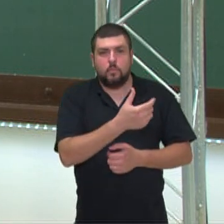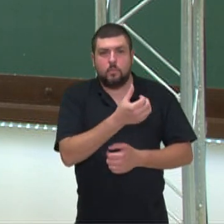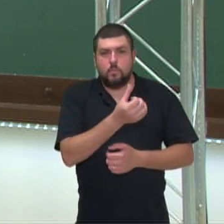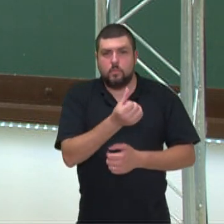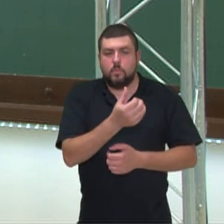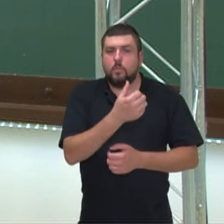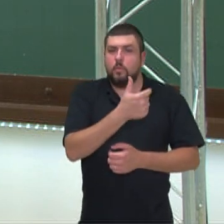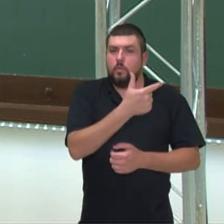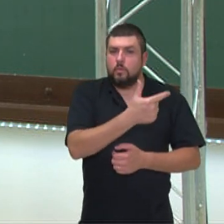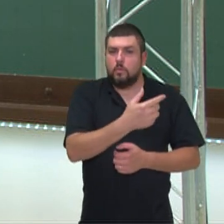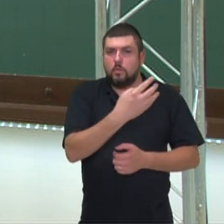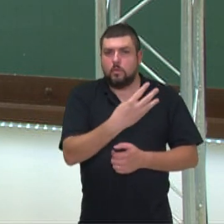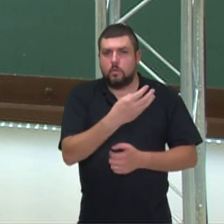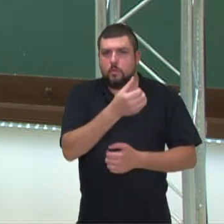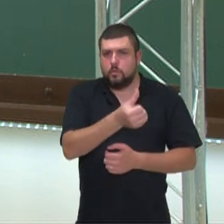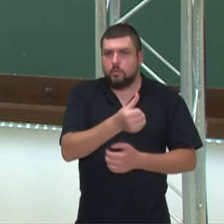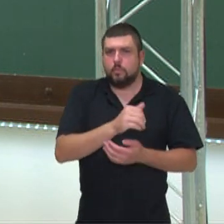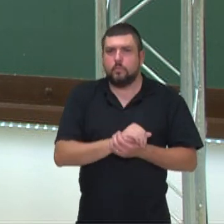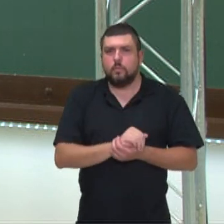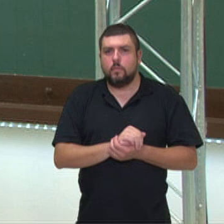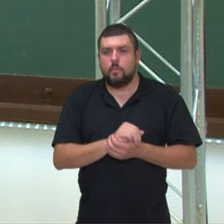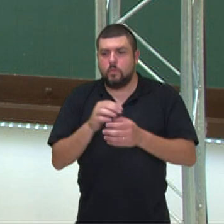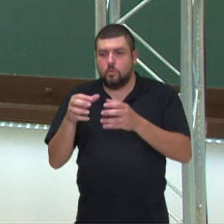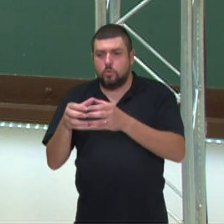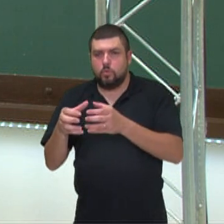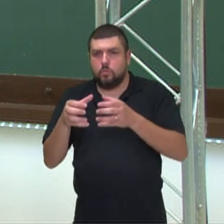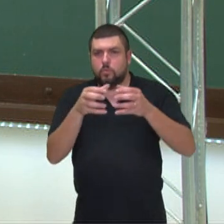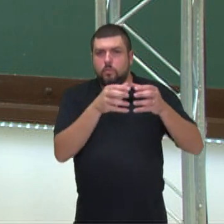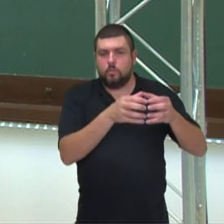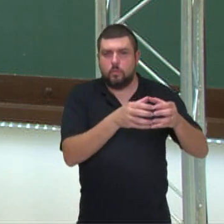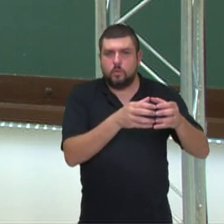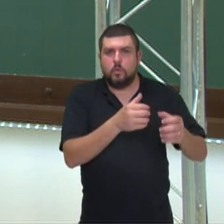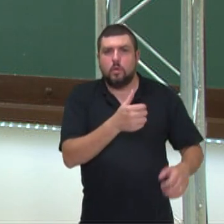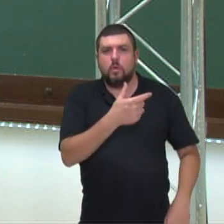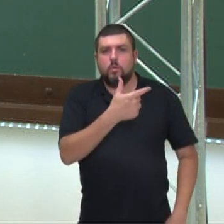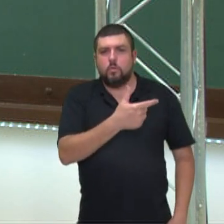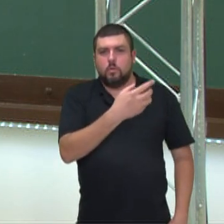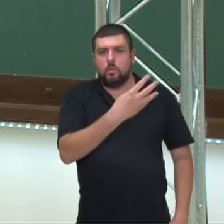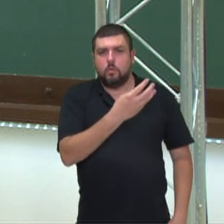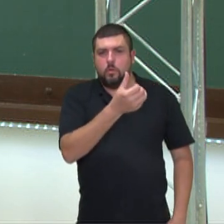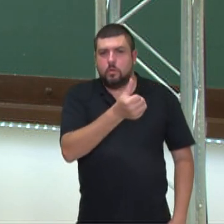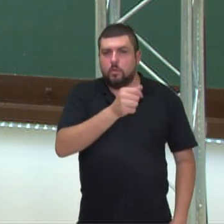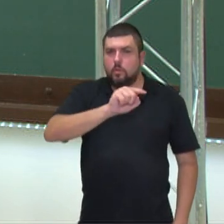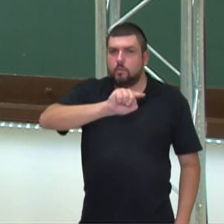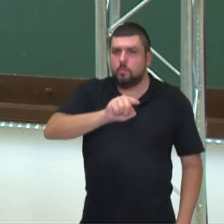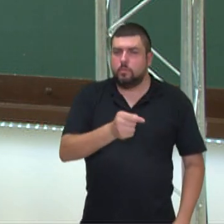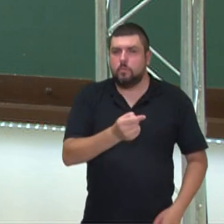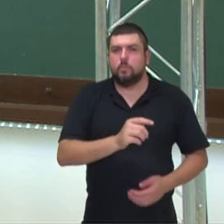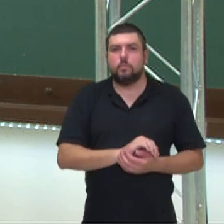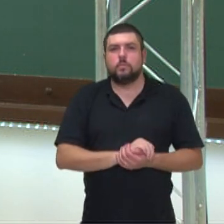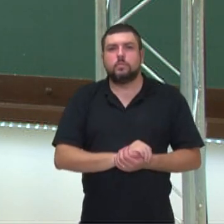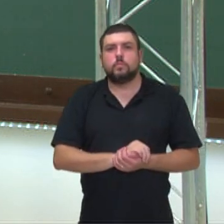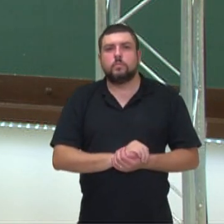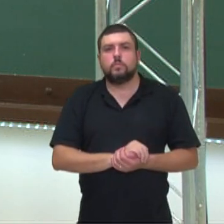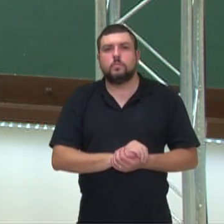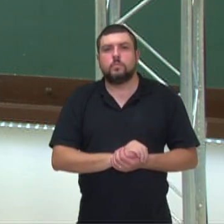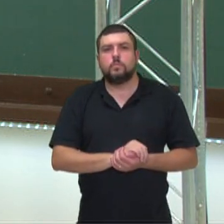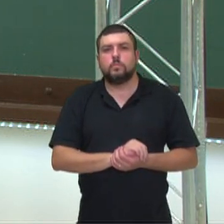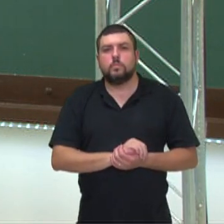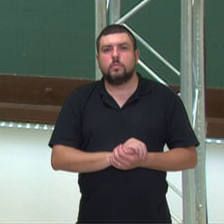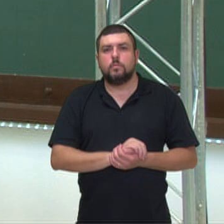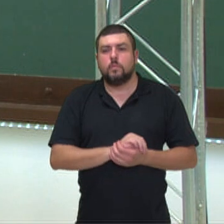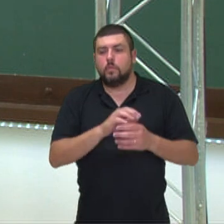246. Como eu estou na segunda classe, eu chamo 246.000. E daí agora, sobrou quem?